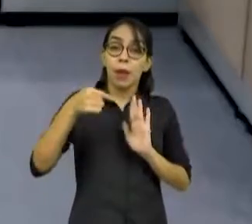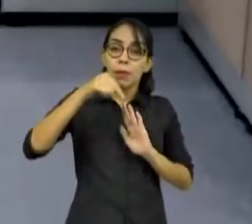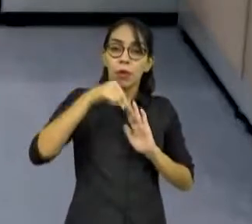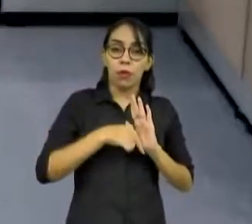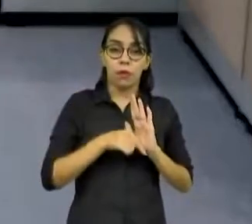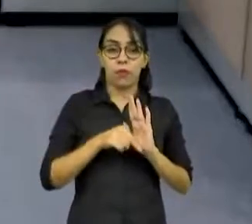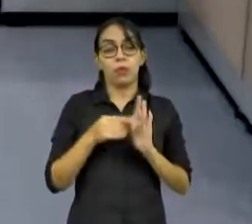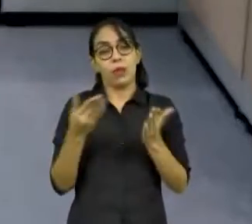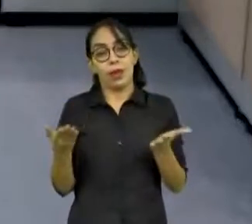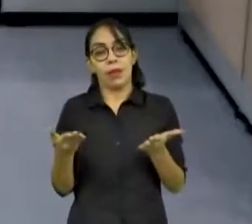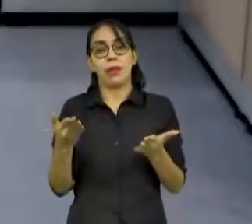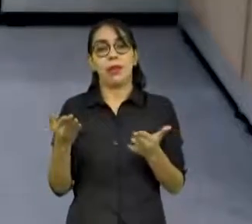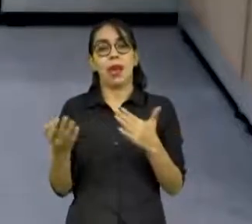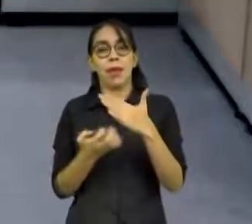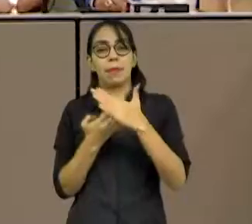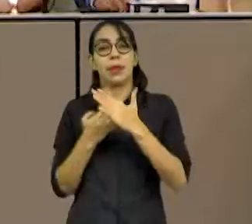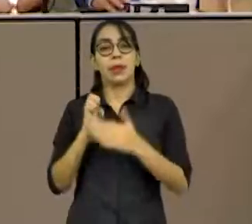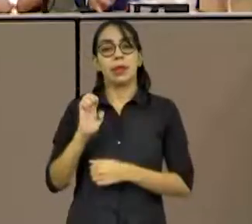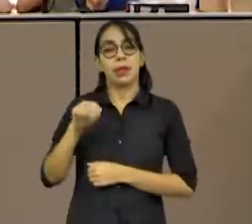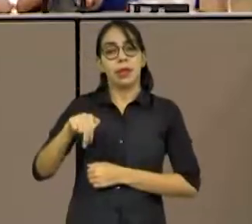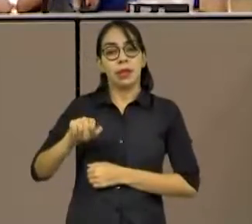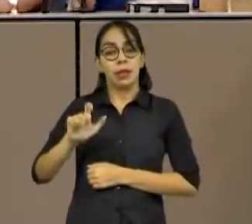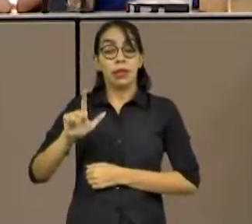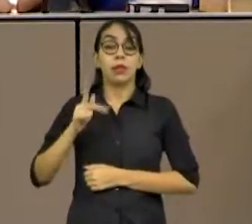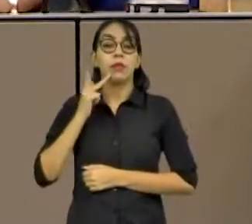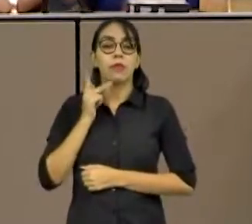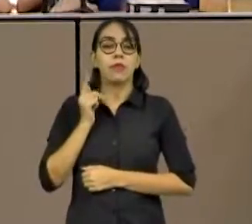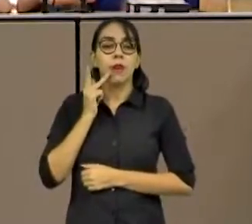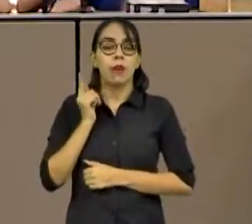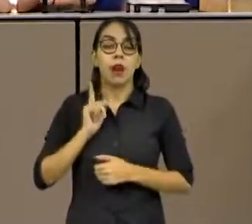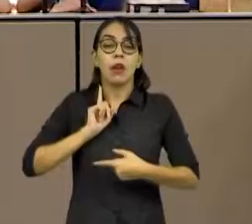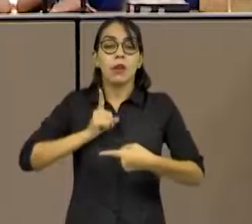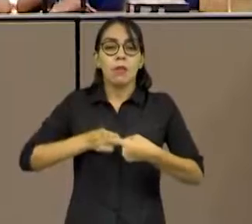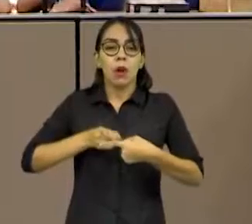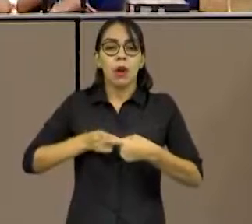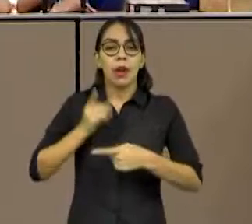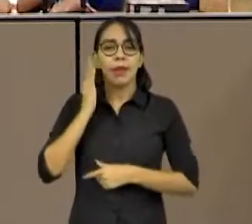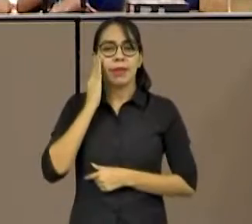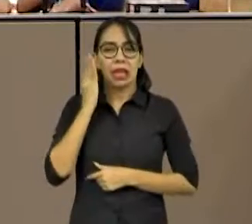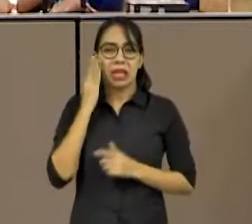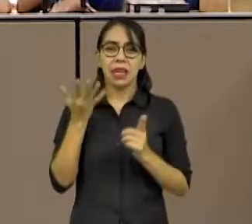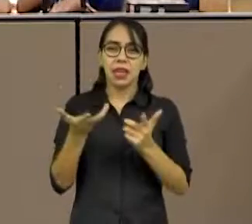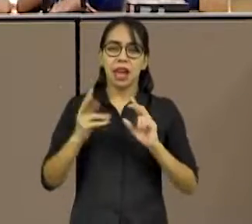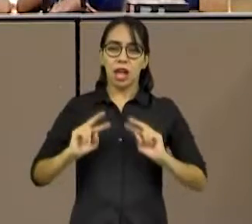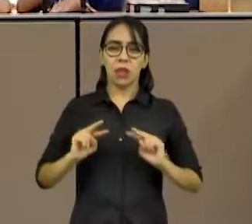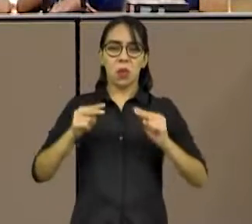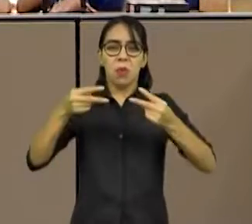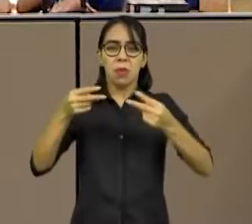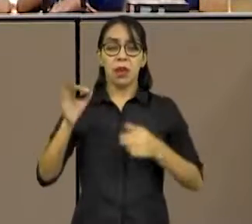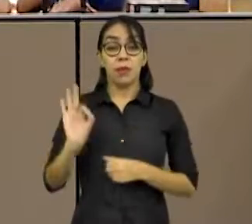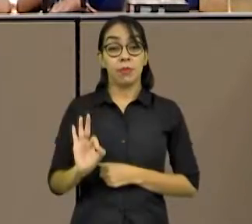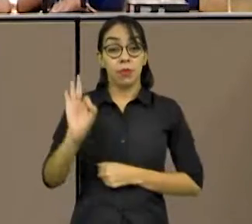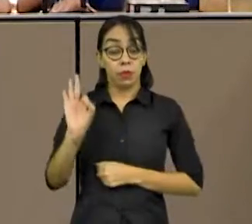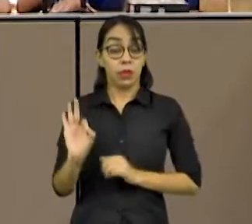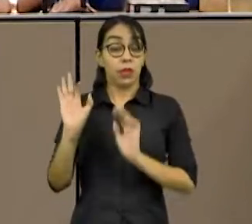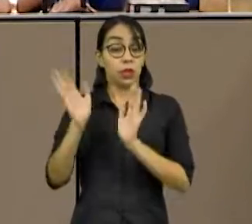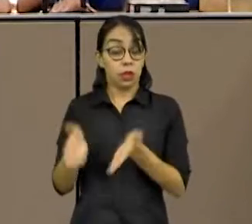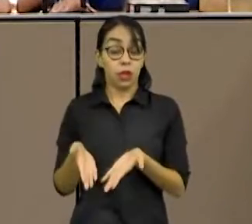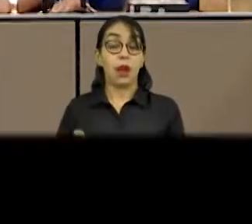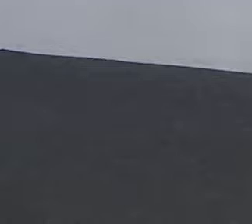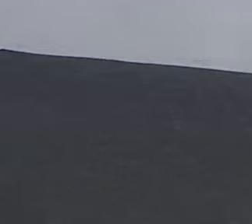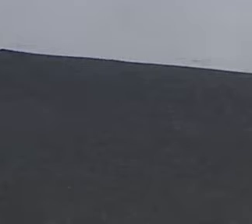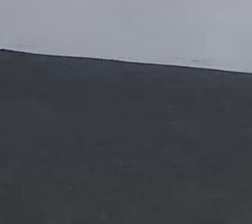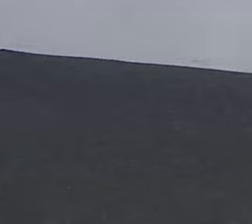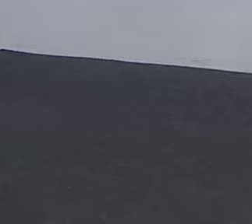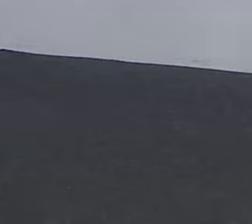de Energia Elétrica pela Enel Ceará e as razões do reajuste tarifário aprovado pela Agência Nacional de Energia